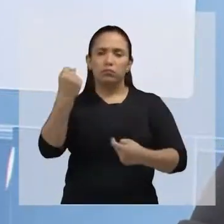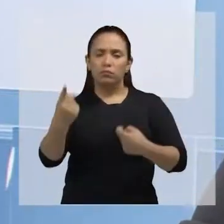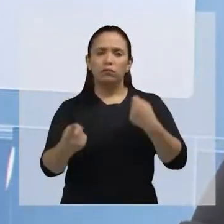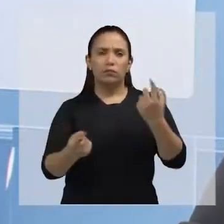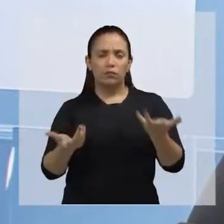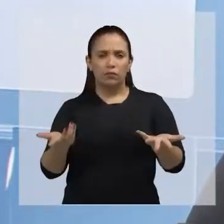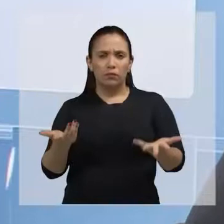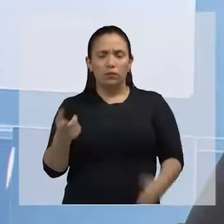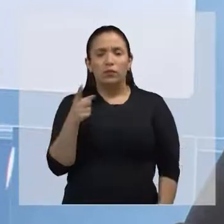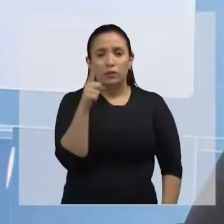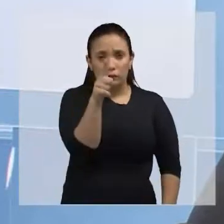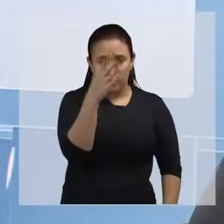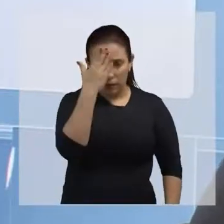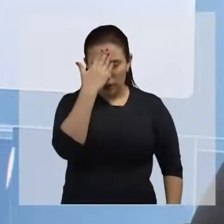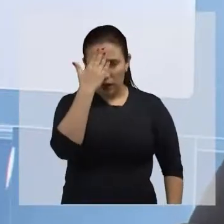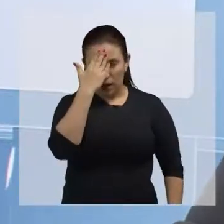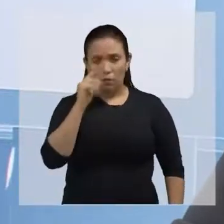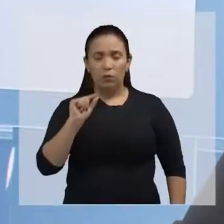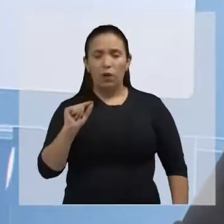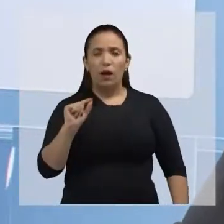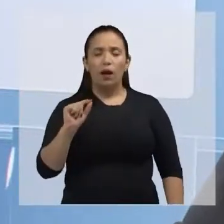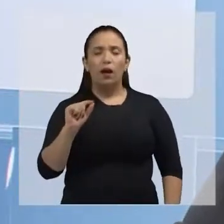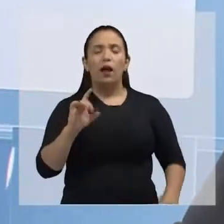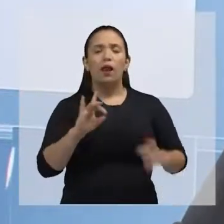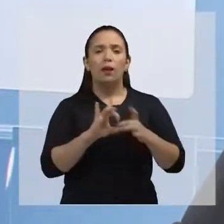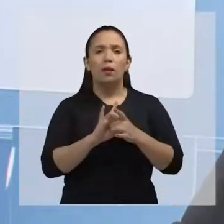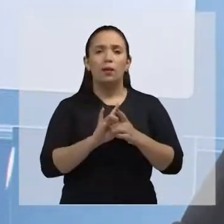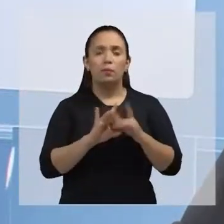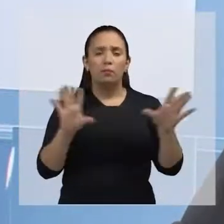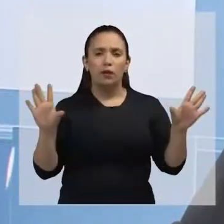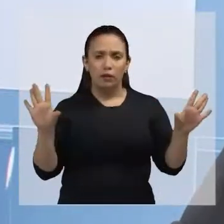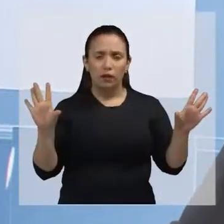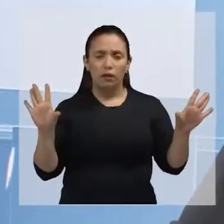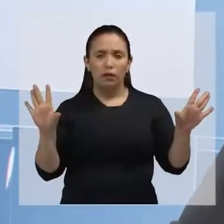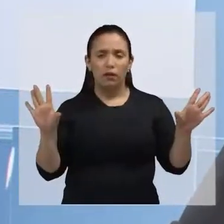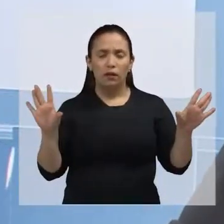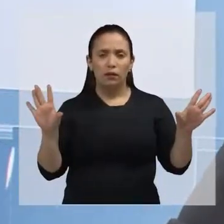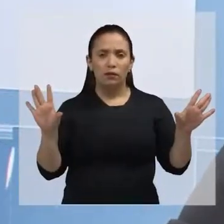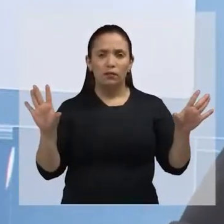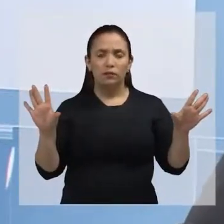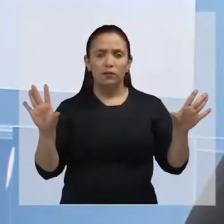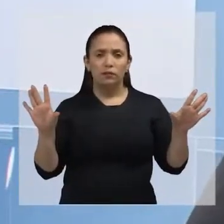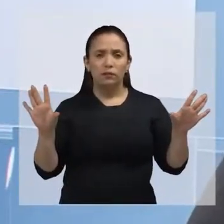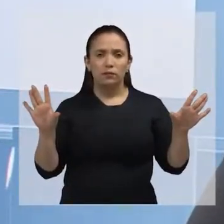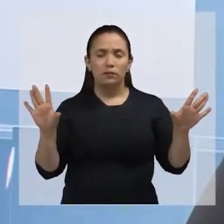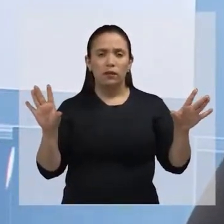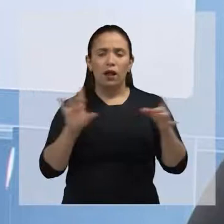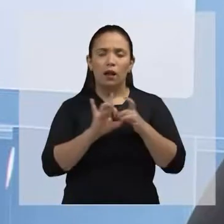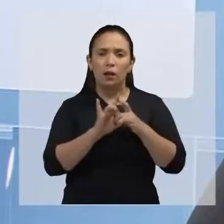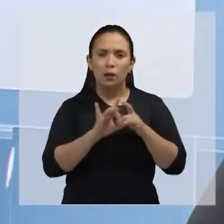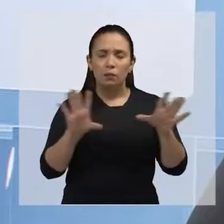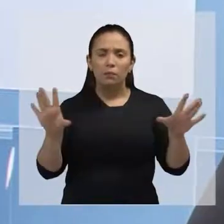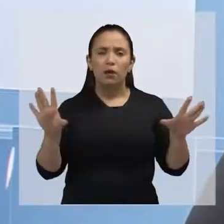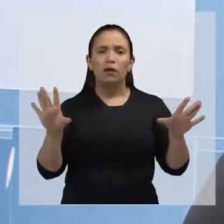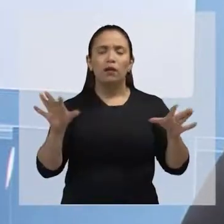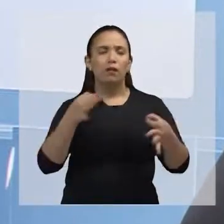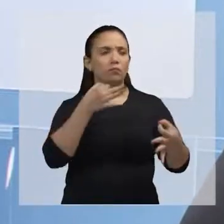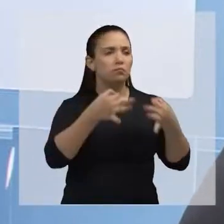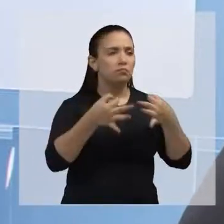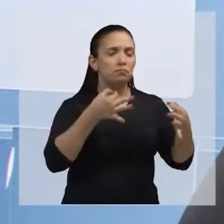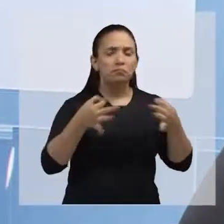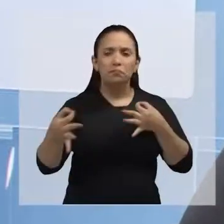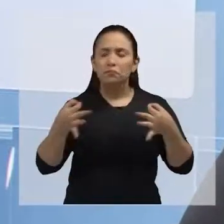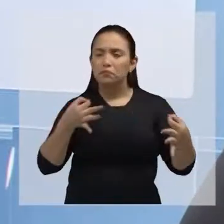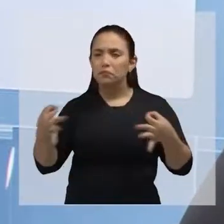para que isso é bom? Essa liberdade, sabe? De dosimetria, essa